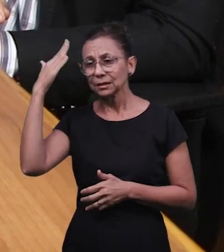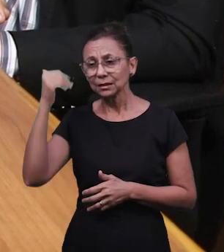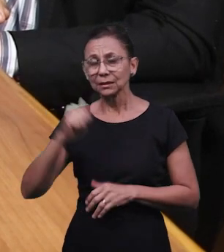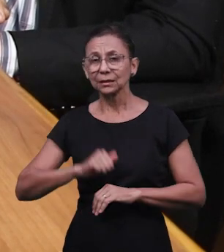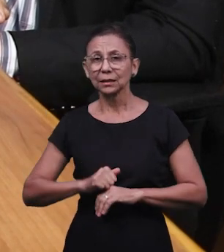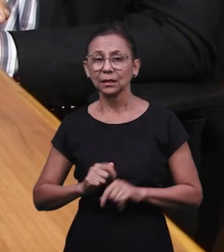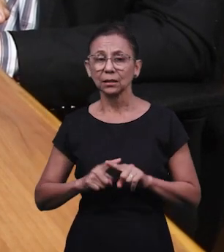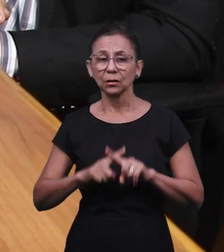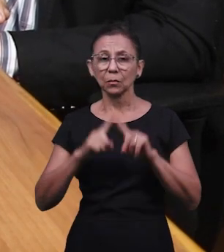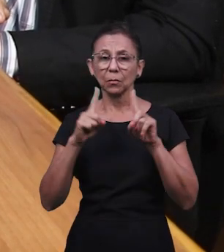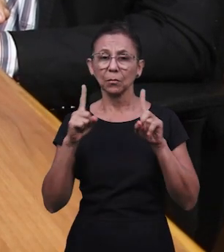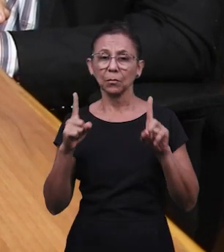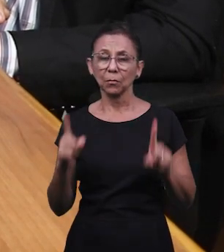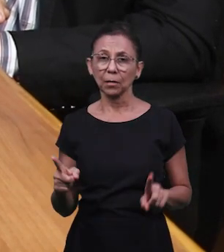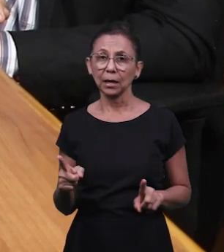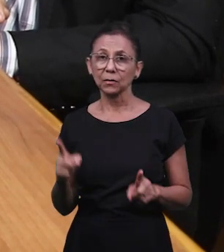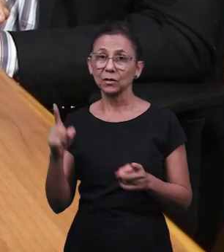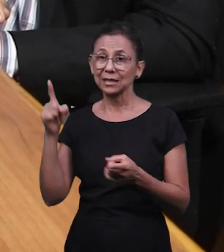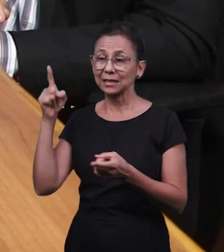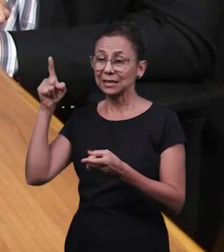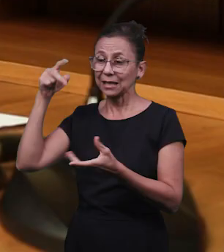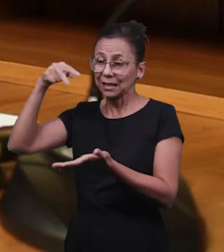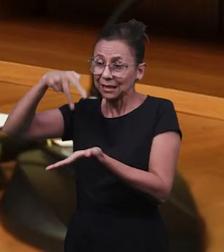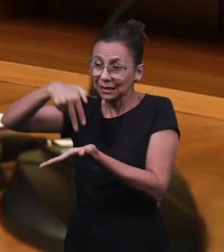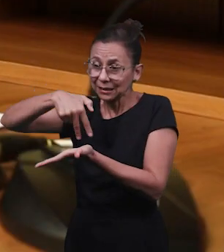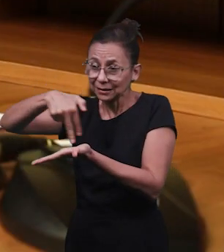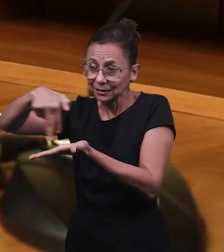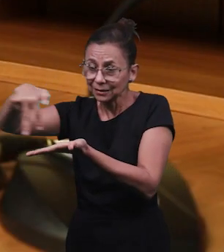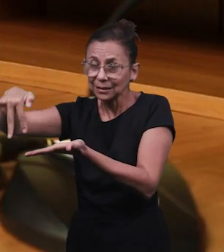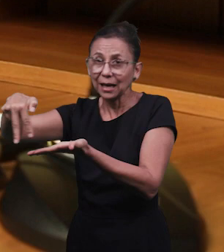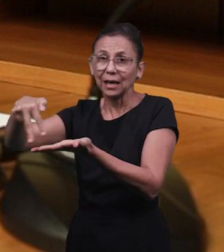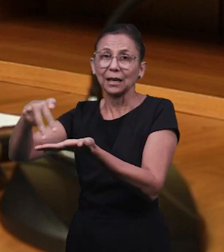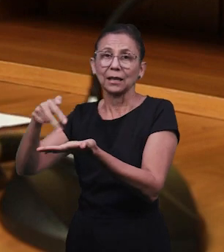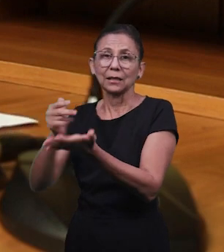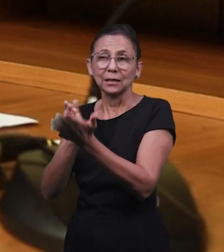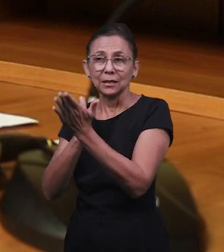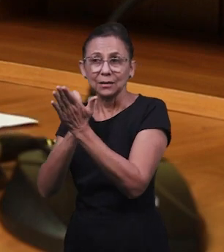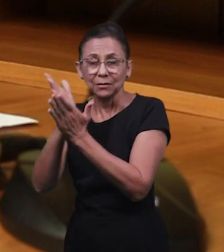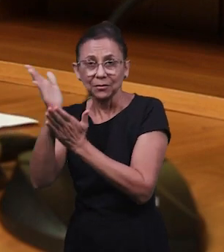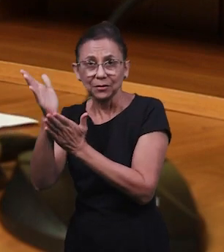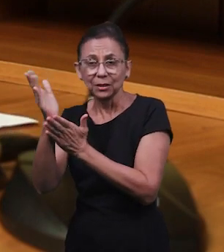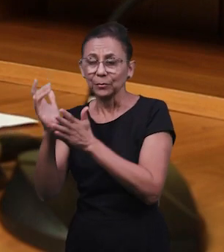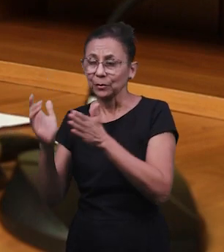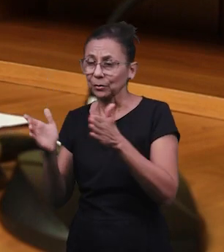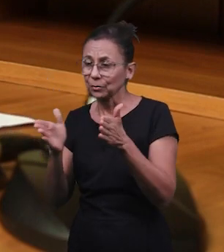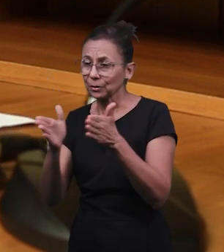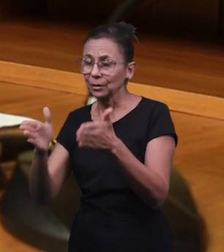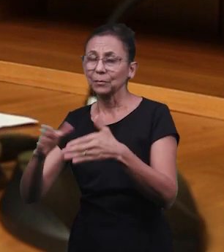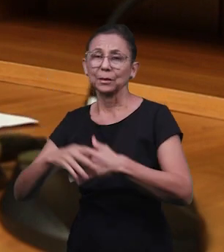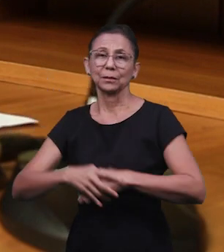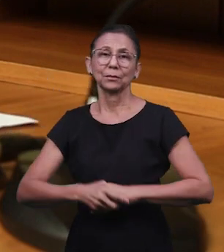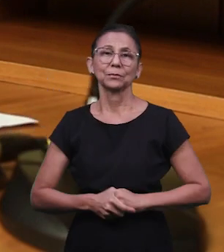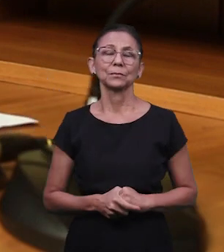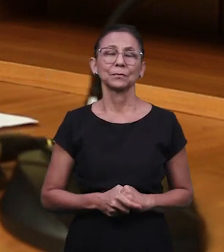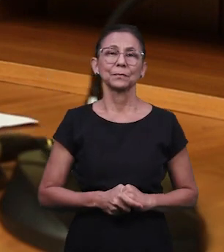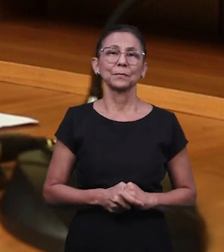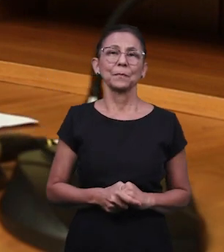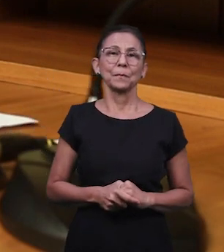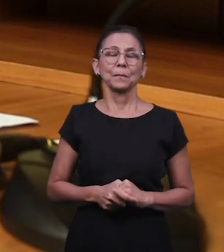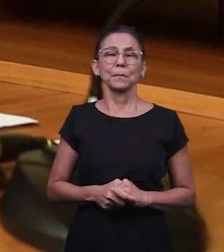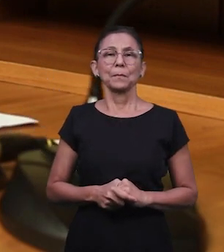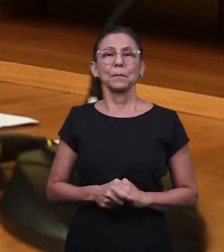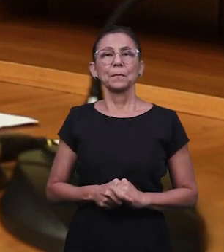um elemento de ligação entre Deus e o homem, que é a fé, mas que é uma ação do Espírito